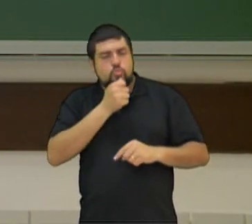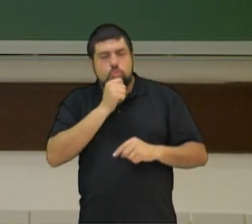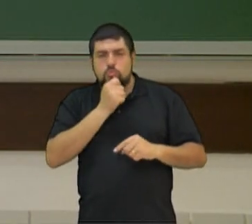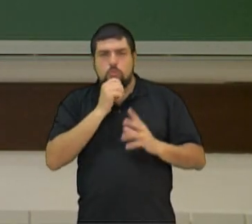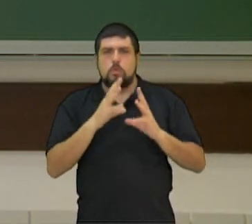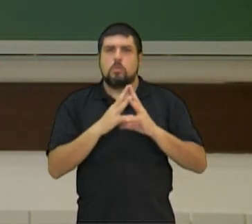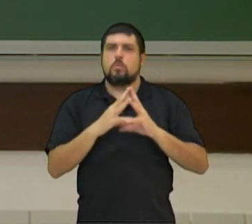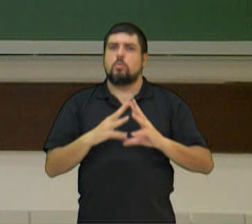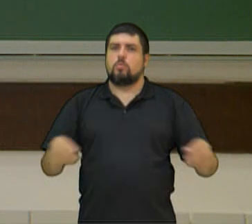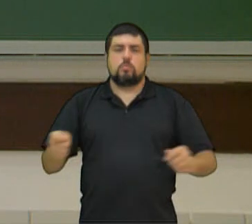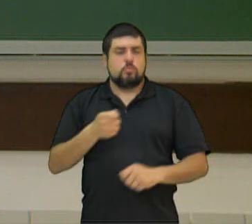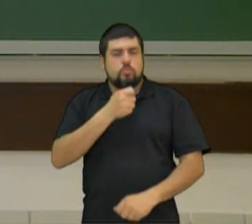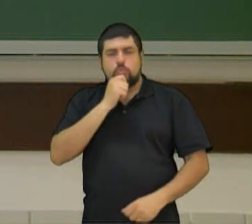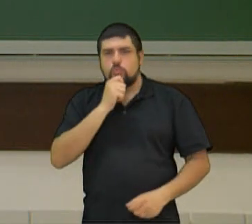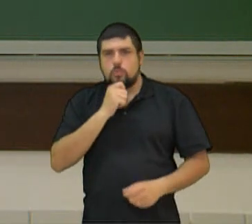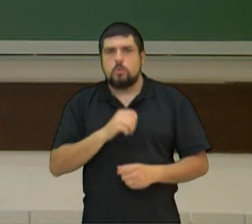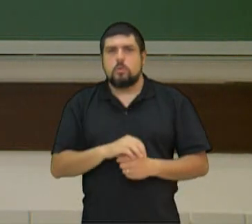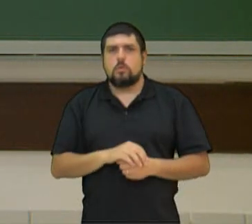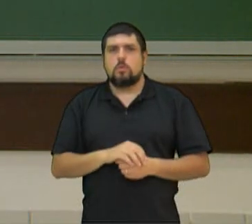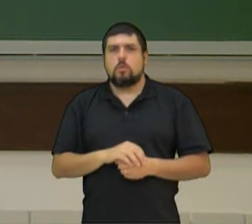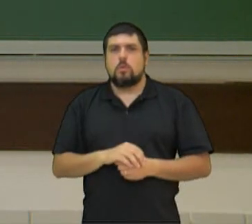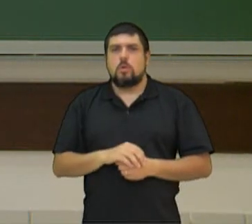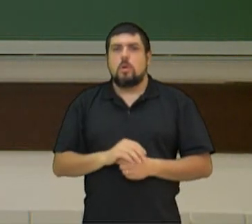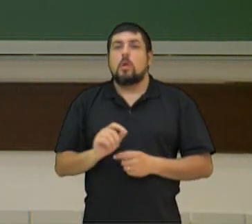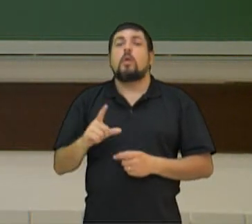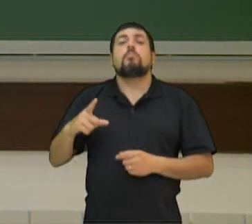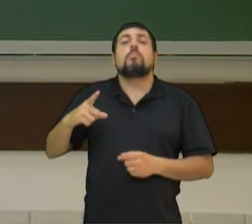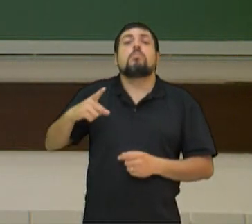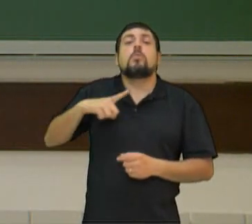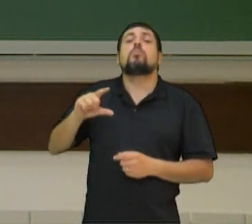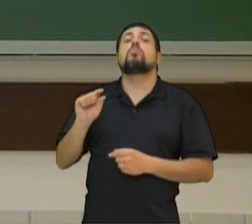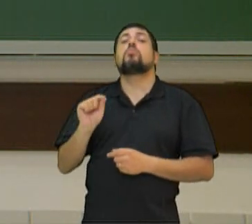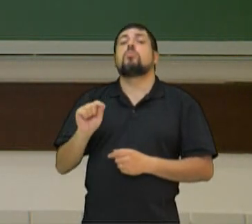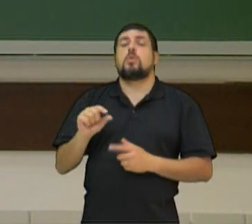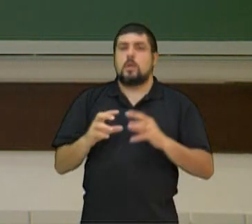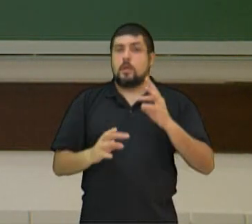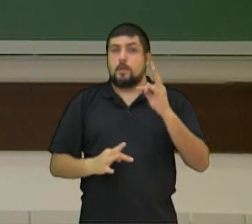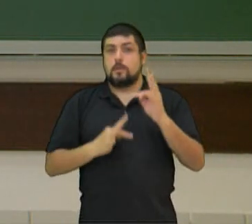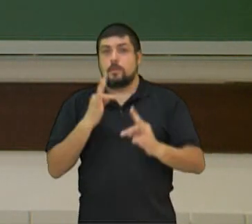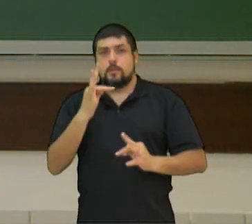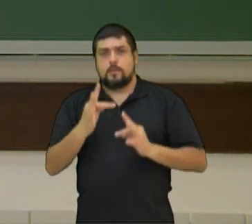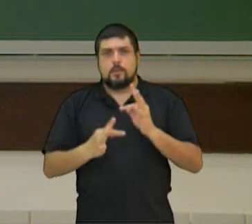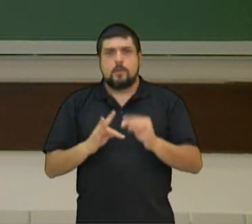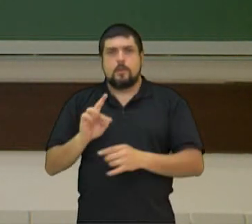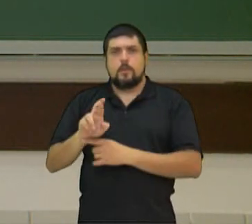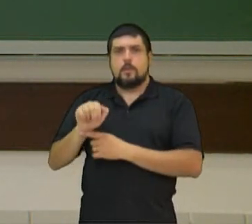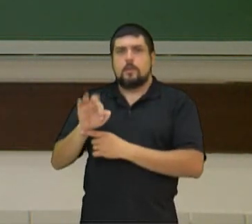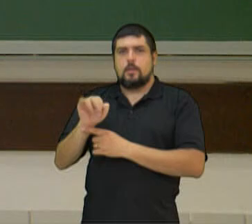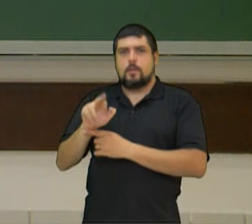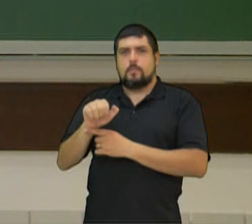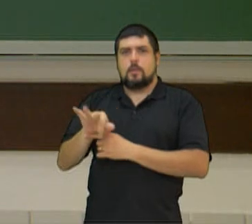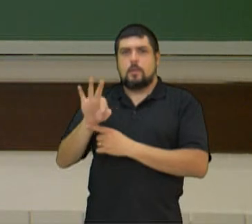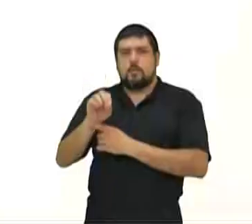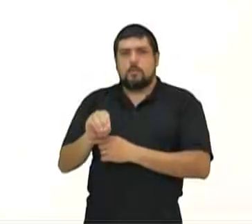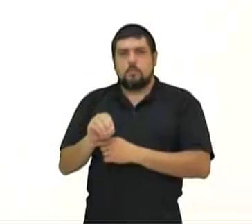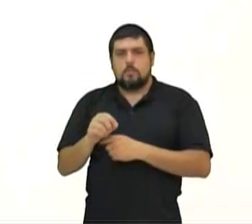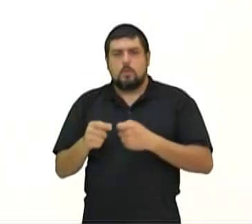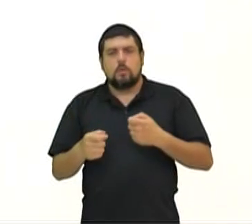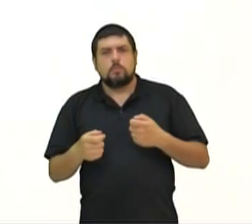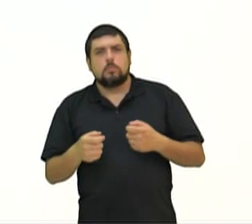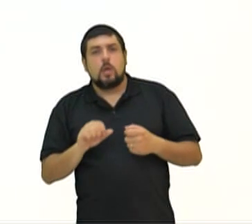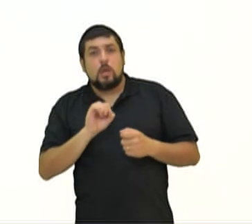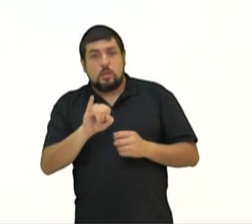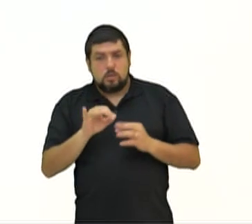tá, oficial. O que tem é um tratamento que vai permitir com que essa pessoa tenha uma vida longa, se ela